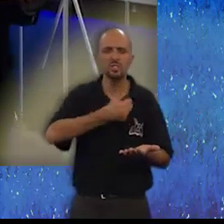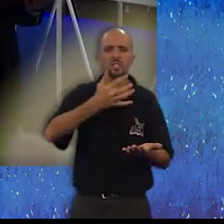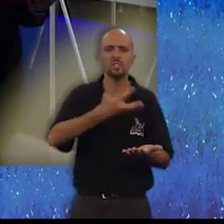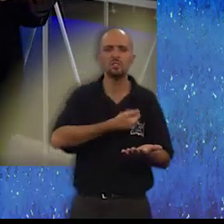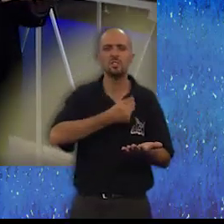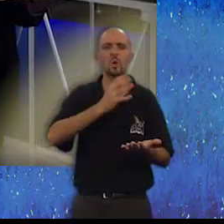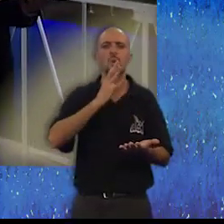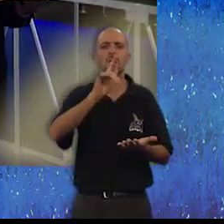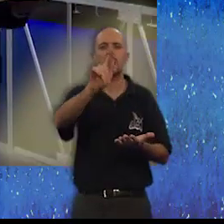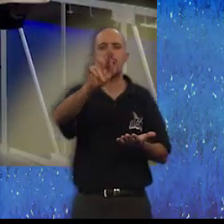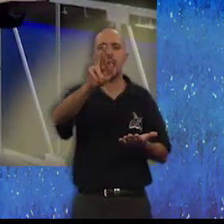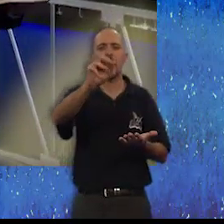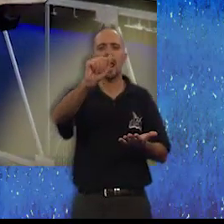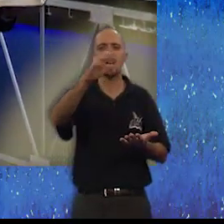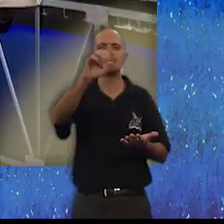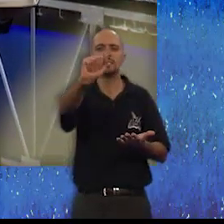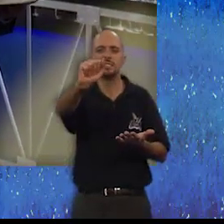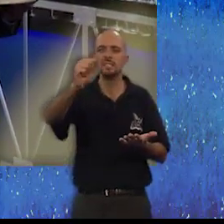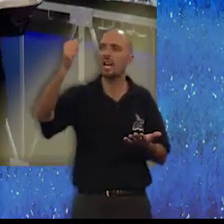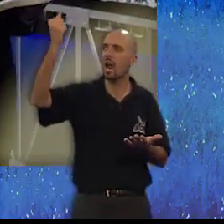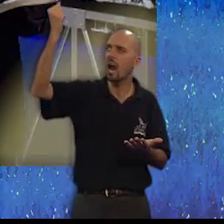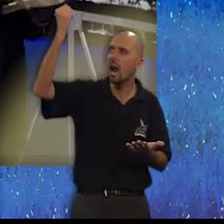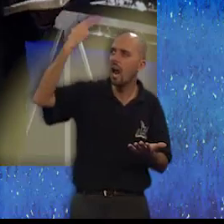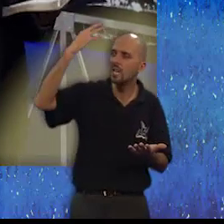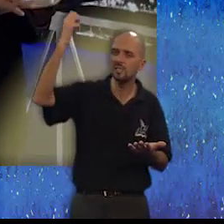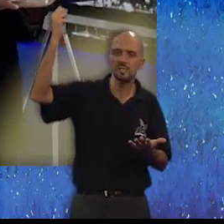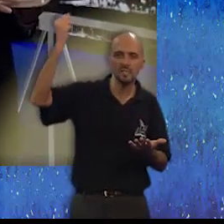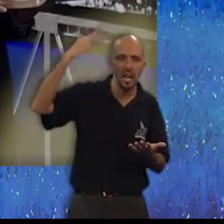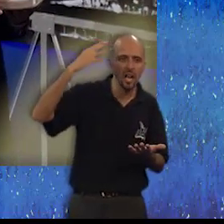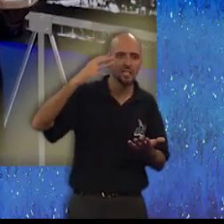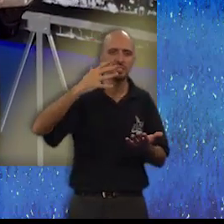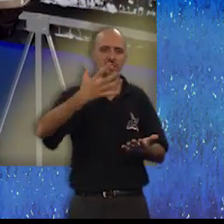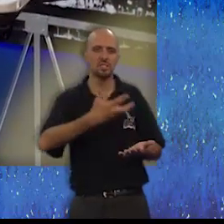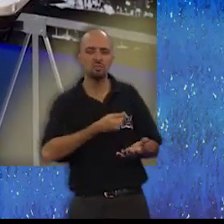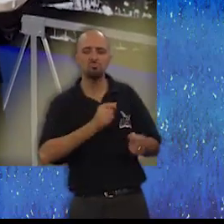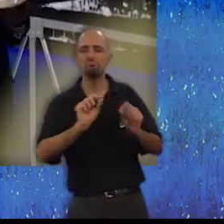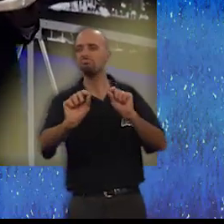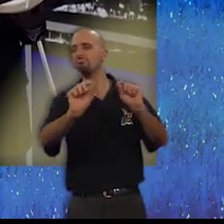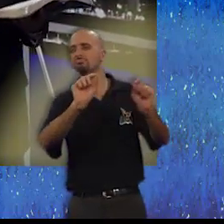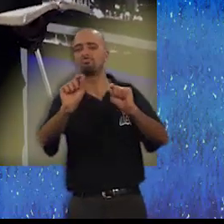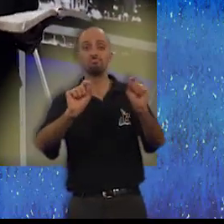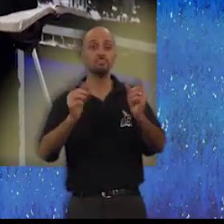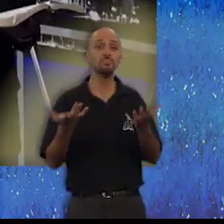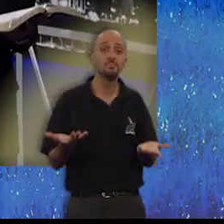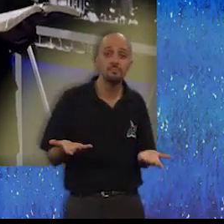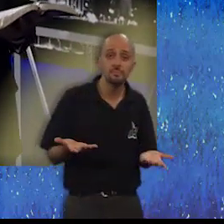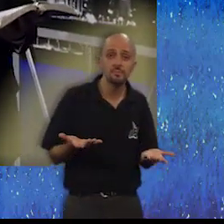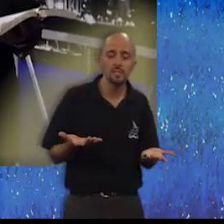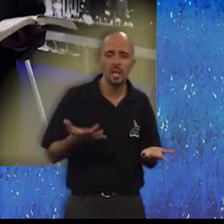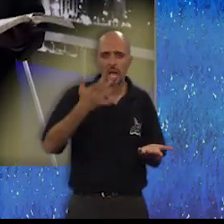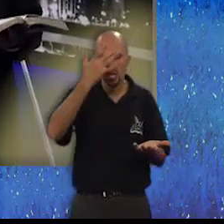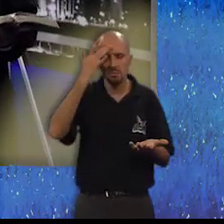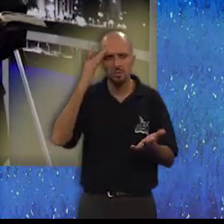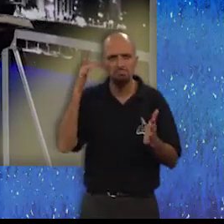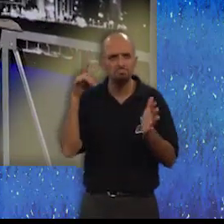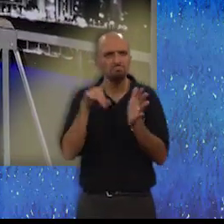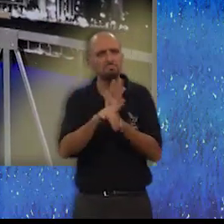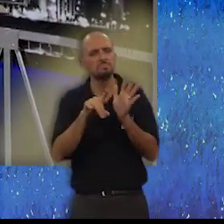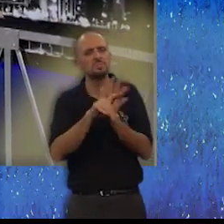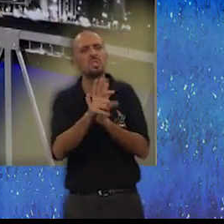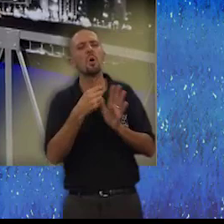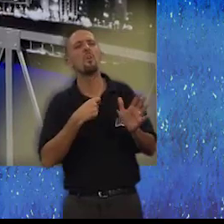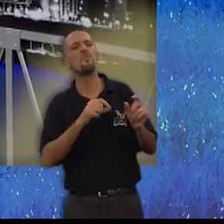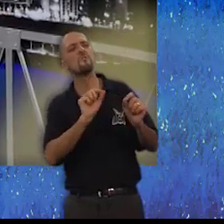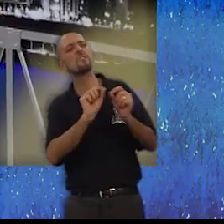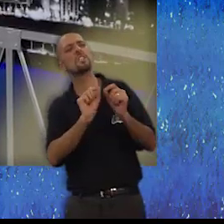e muitas pessoas ainda não entenderam essa mensagem da salvação pela graça. Porque as pessoas continuam insistindo em perguntar, o que eu tenho